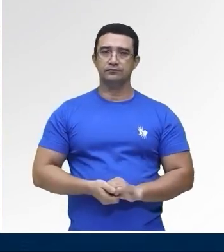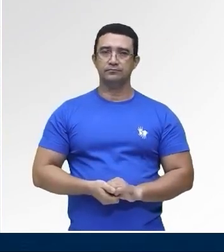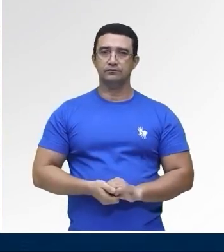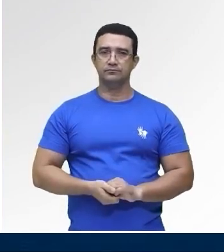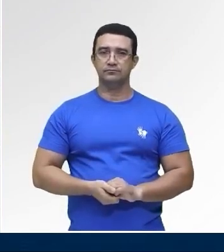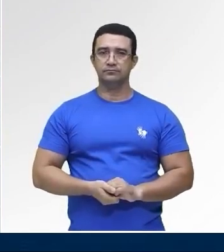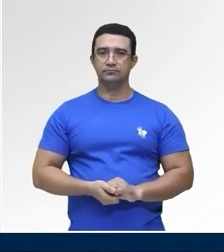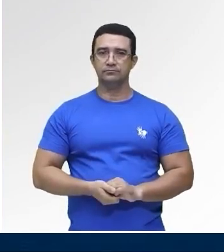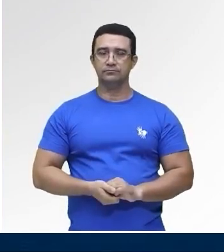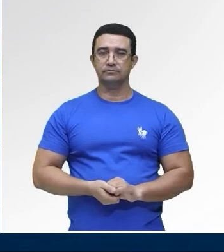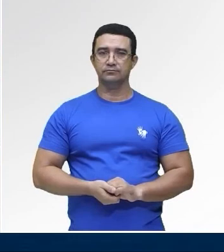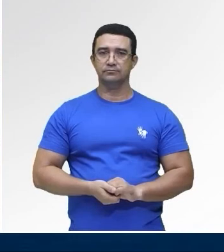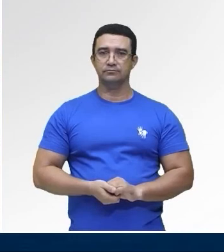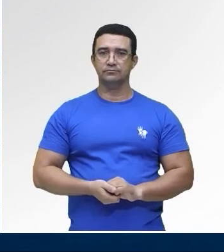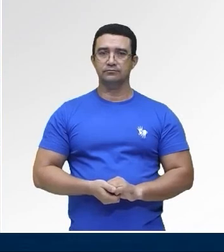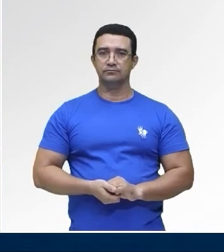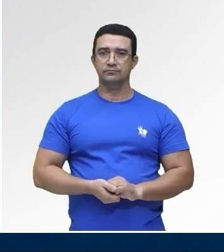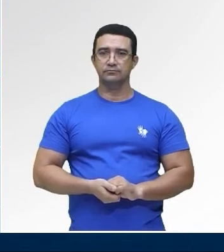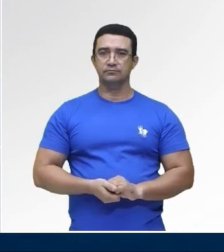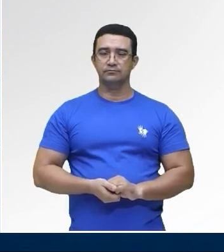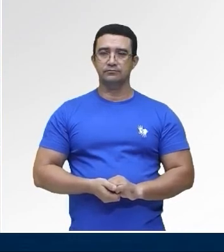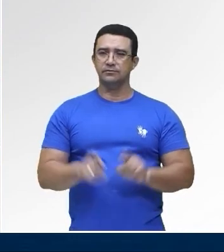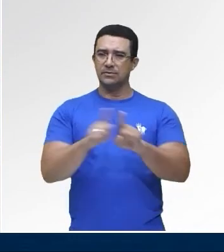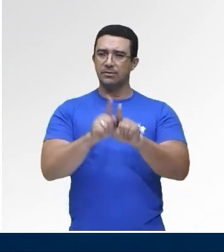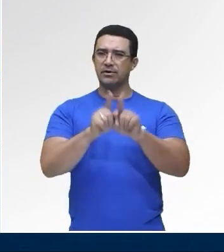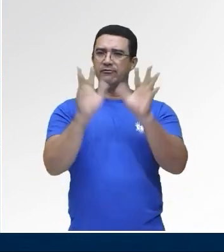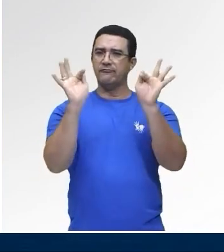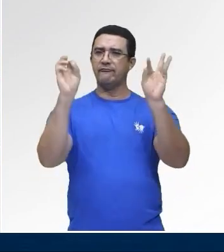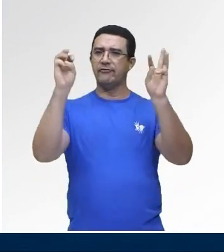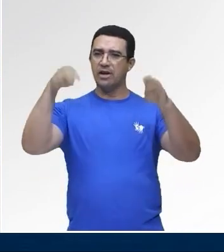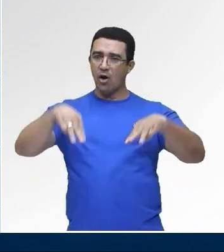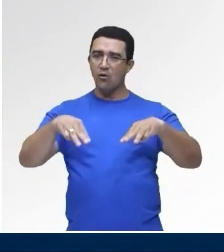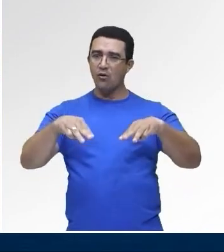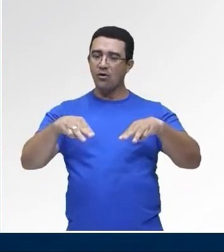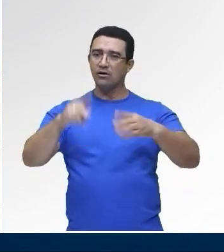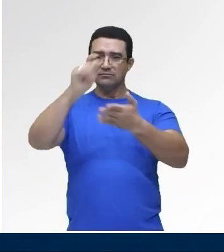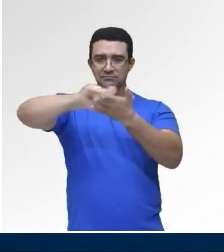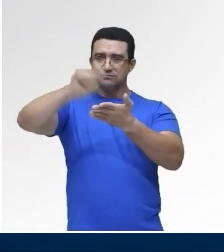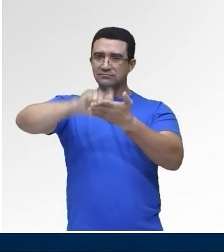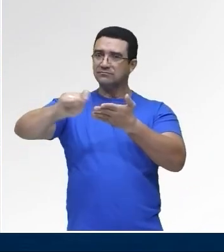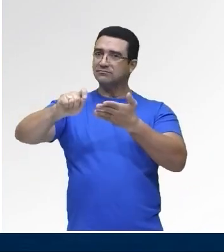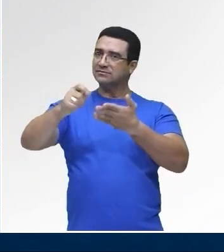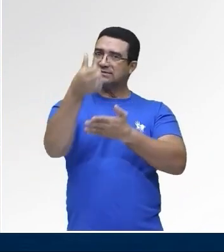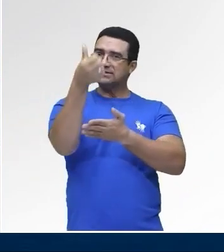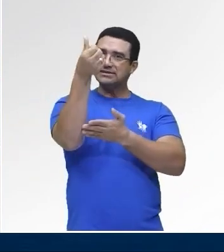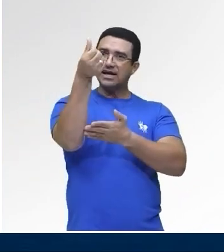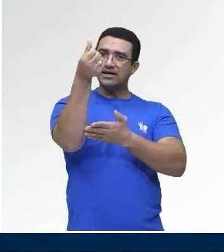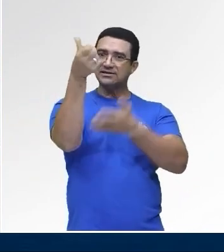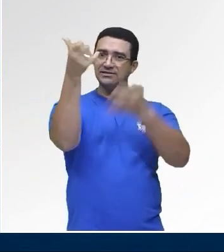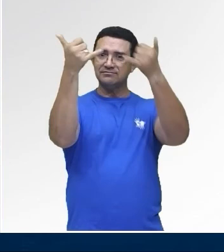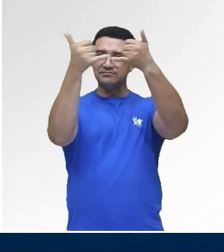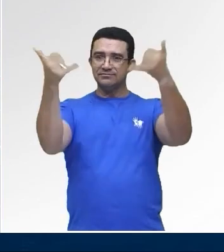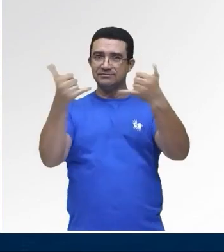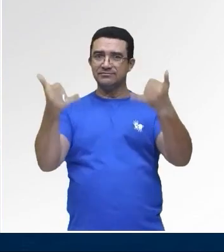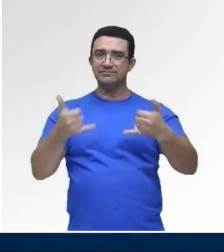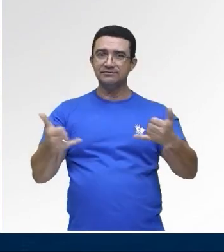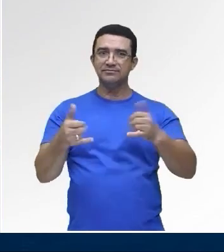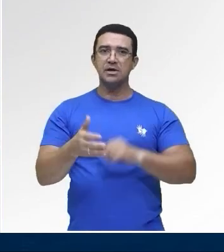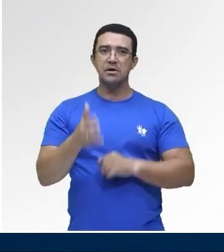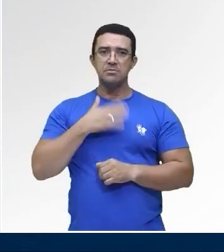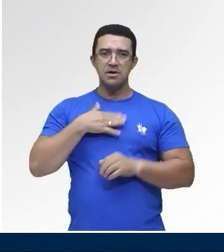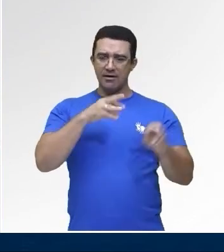a última estrofe, ele vai escrever com 6 agora. Ó, minha terra tem primores, que tais não encontro eu